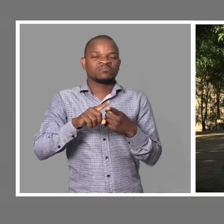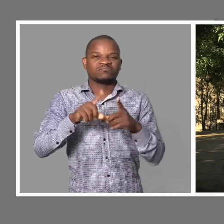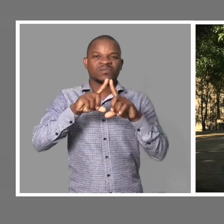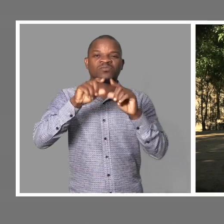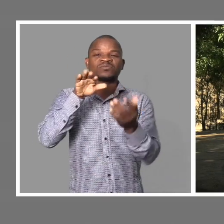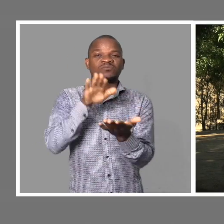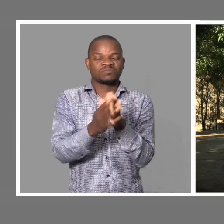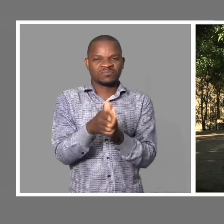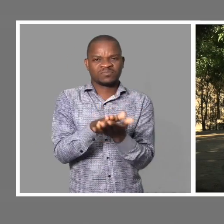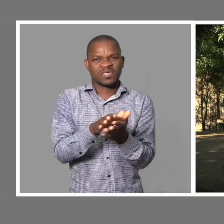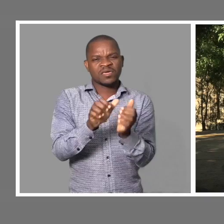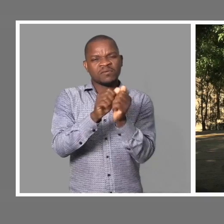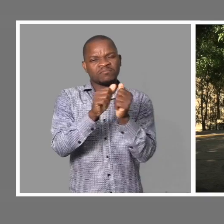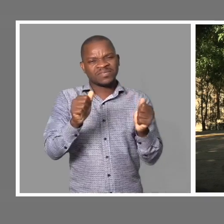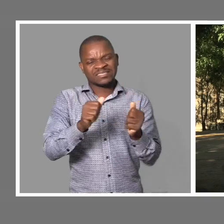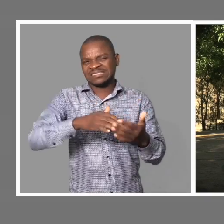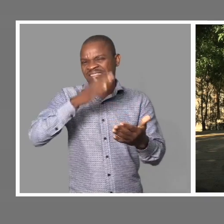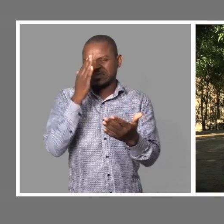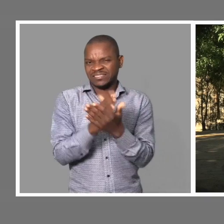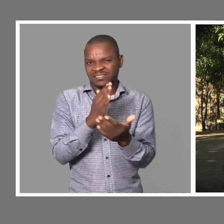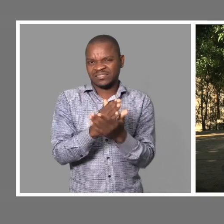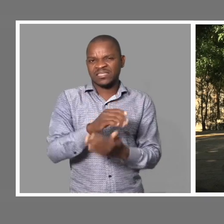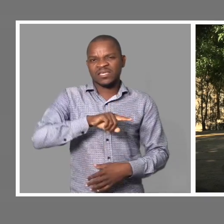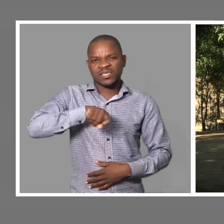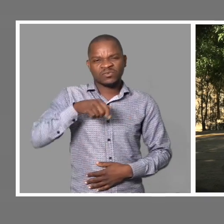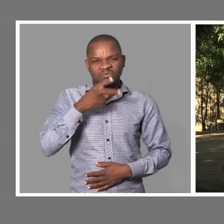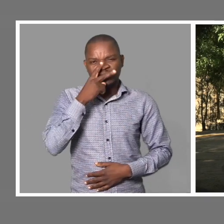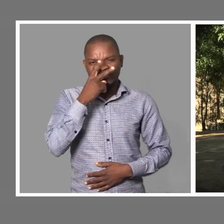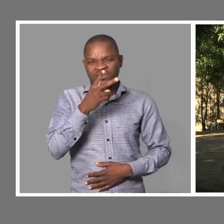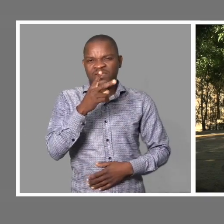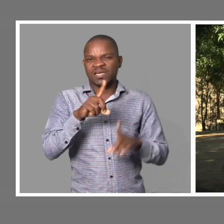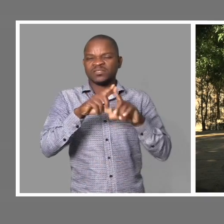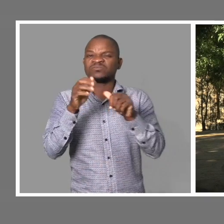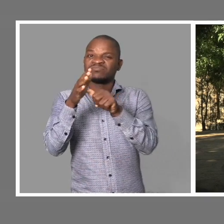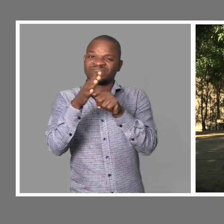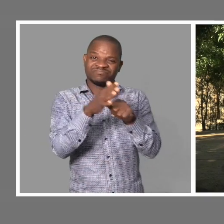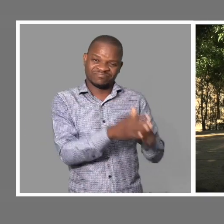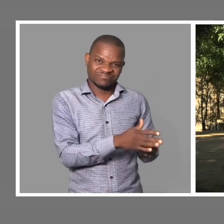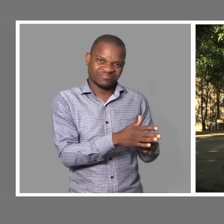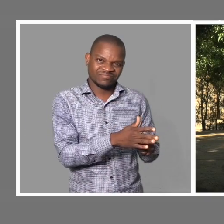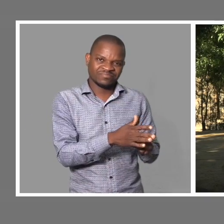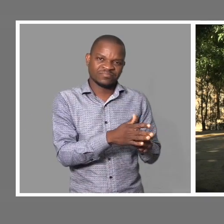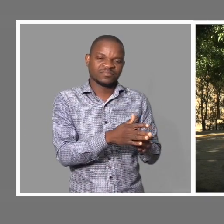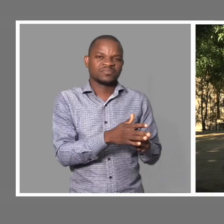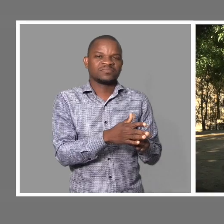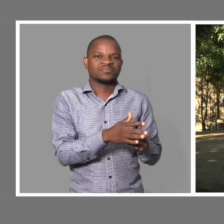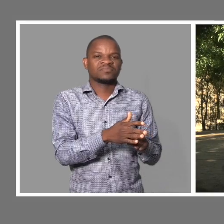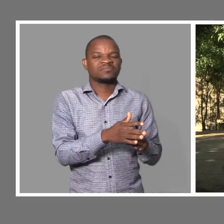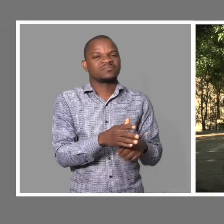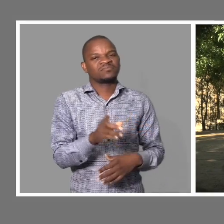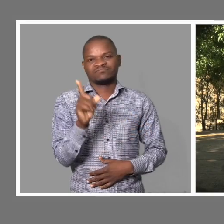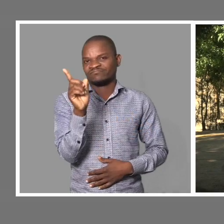o nosso nível de preparação, eu até não vou muito a uma estigmatização assim